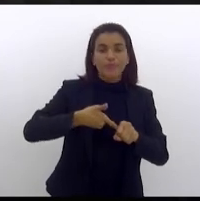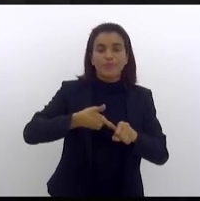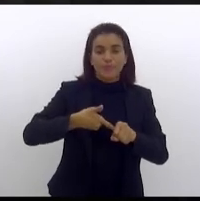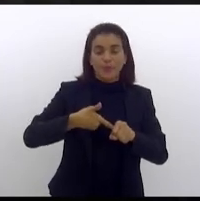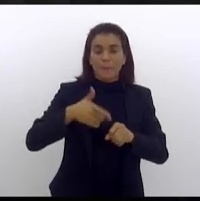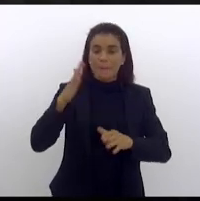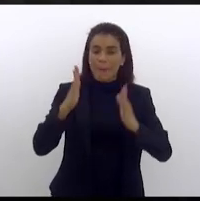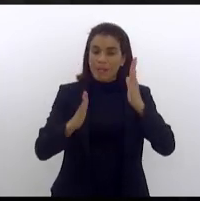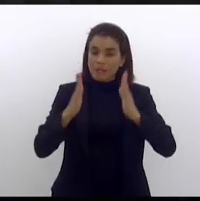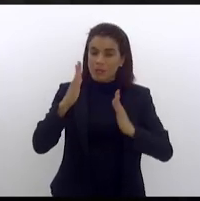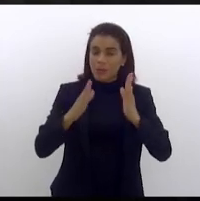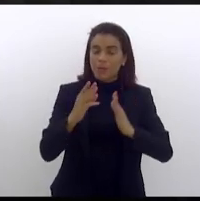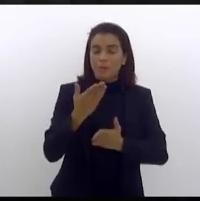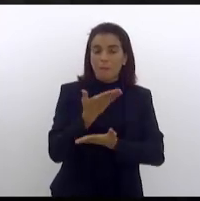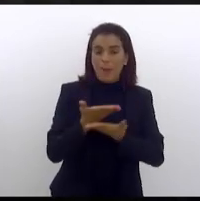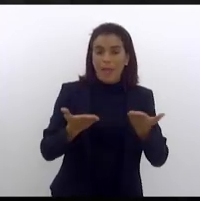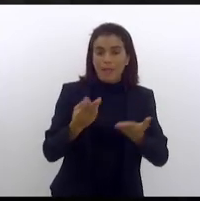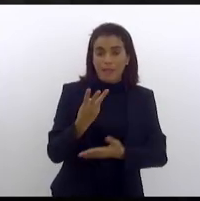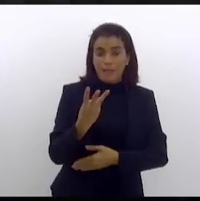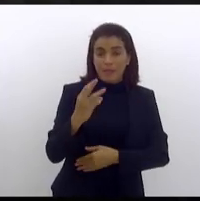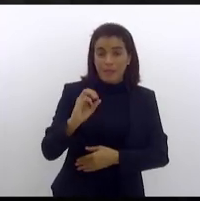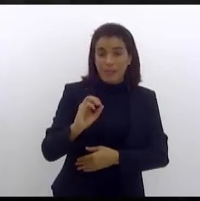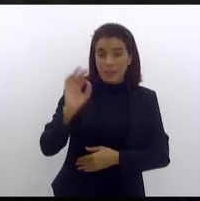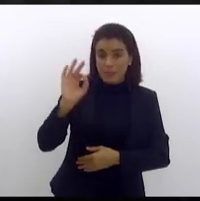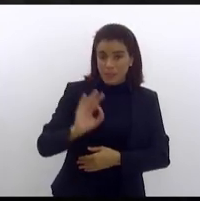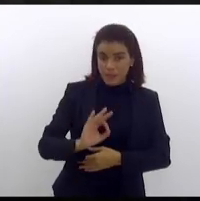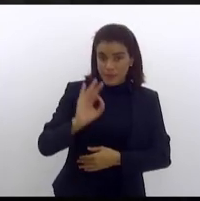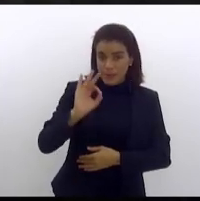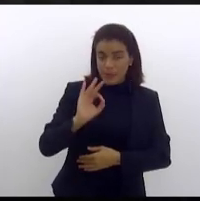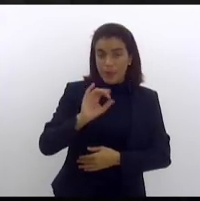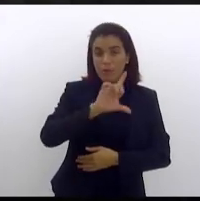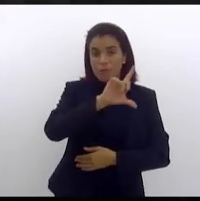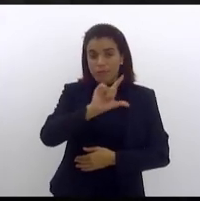de 30% para